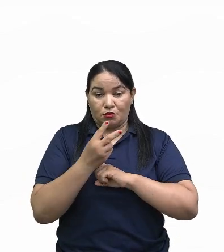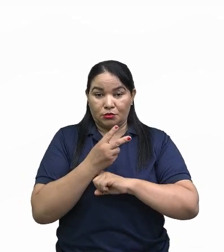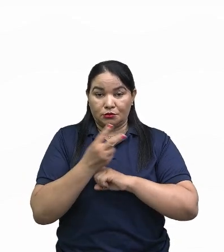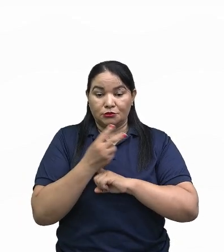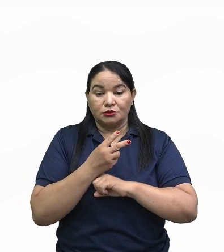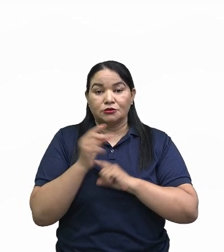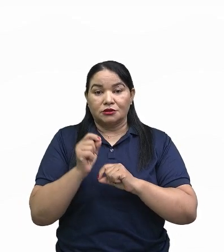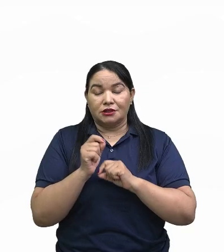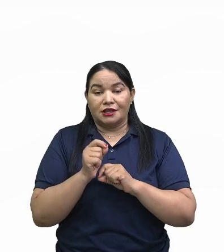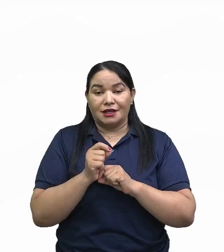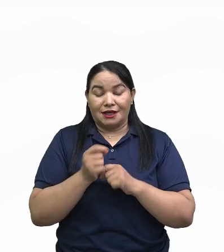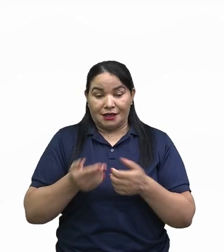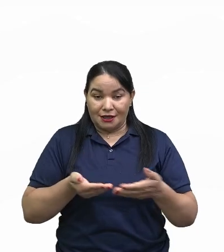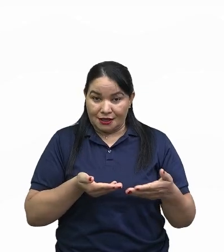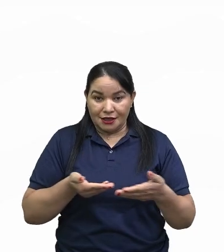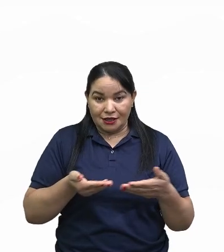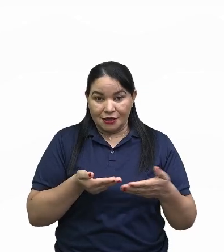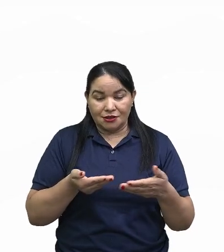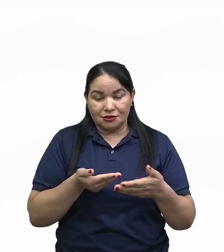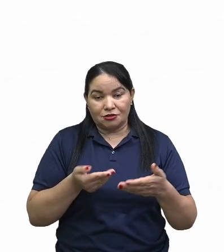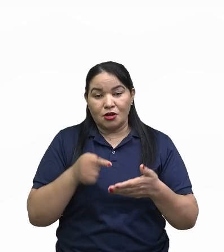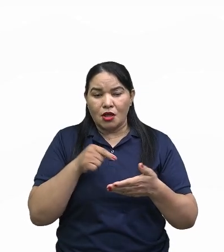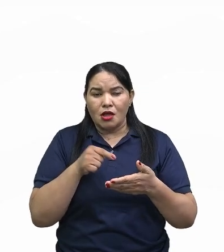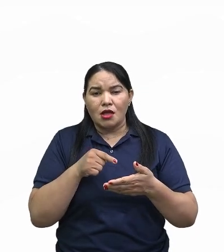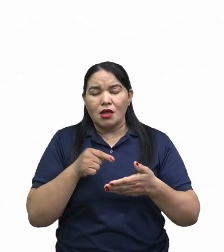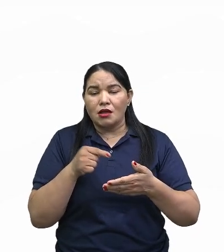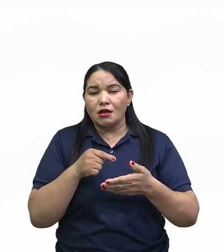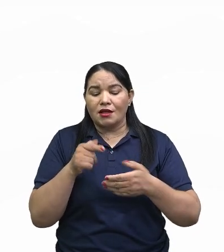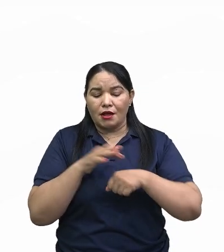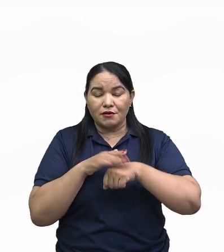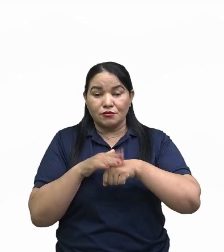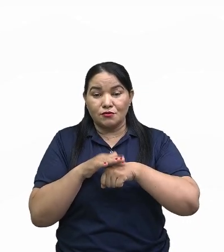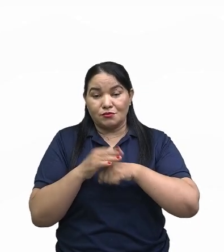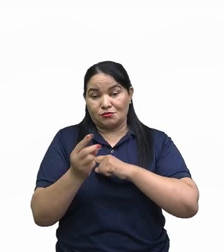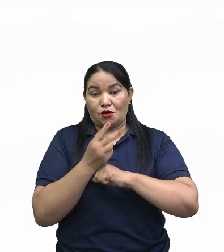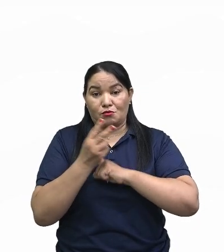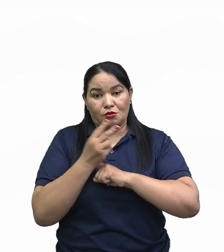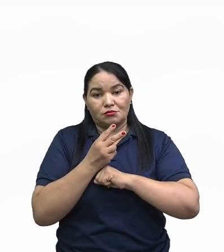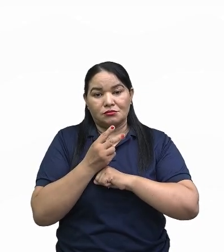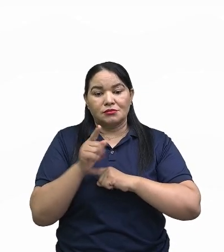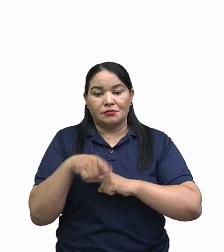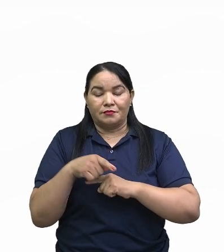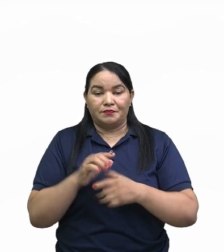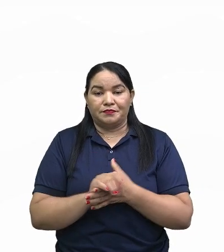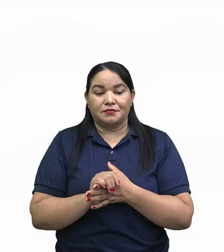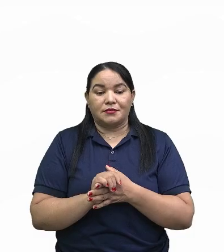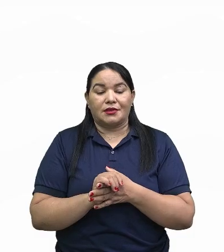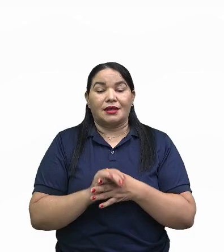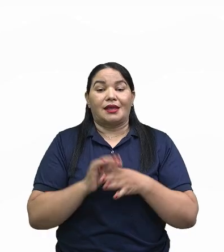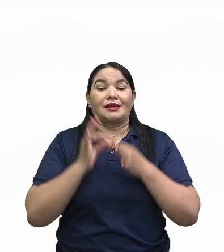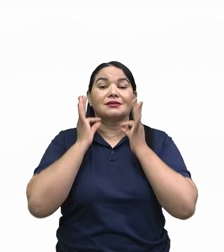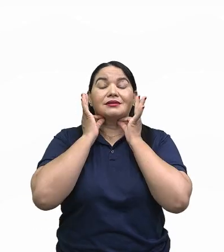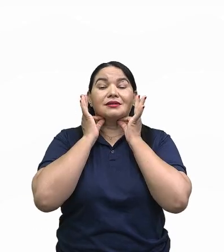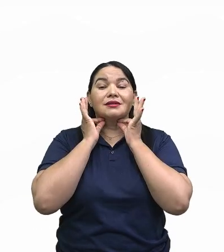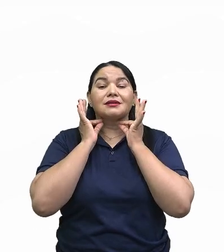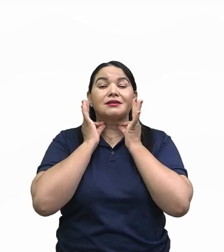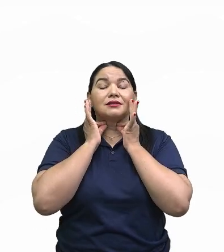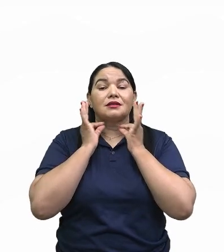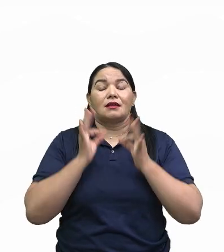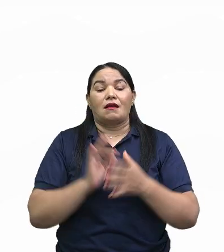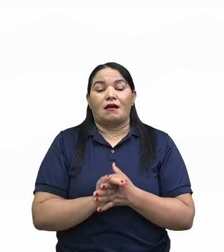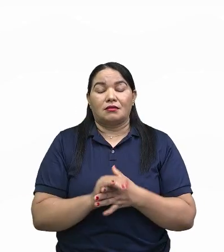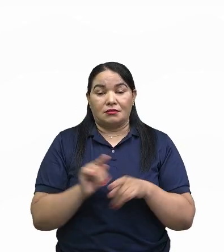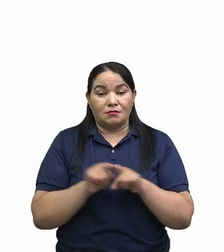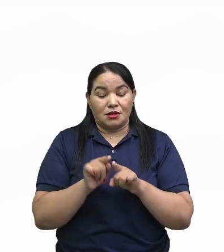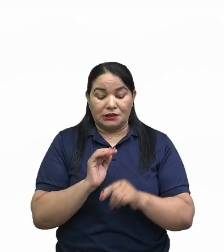de recém-nascidos contra infecções, né? Então, o timo, essa glândula, né, ela acaba sendo mais desenvolvida,